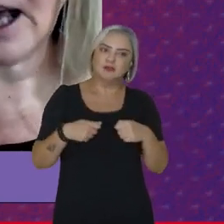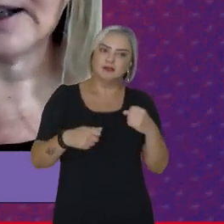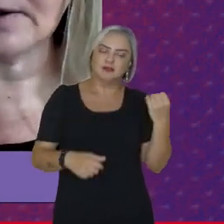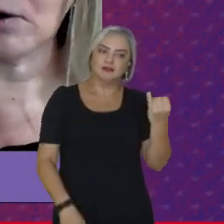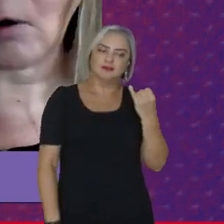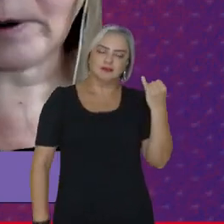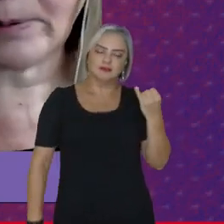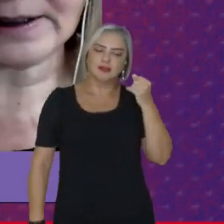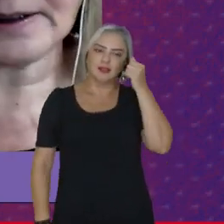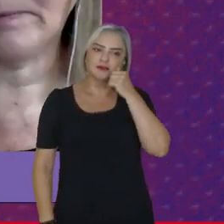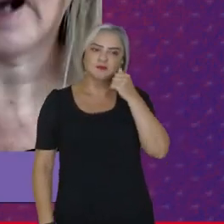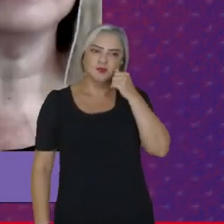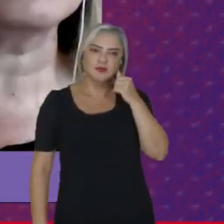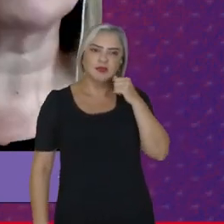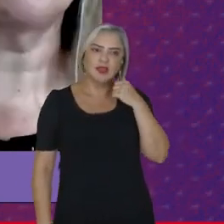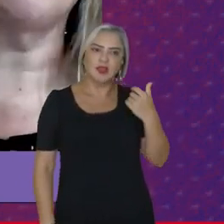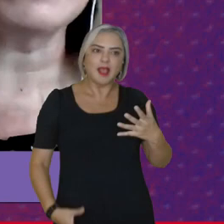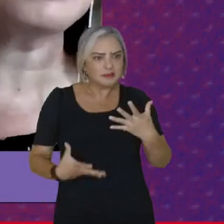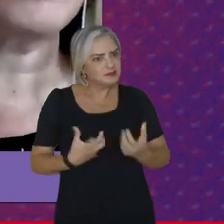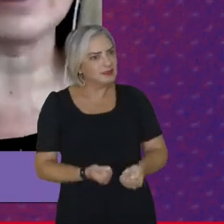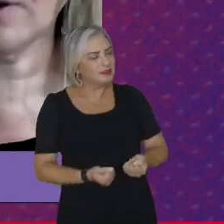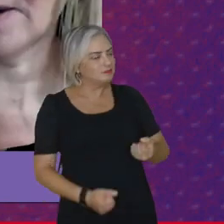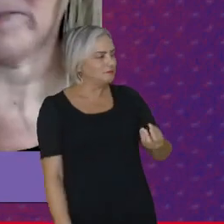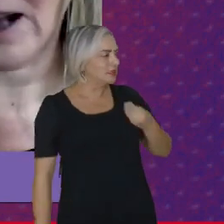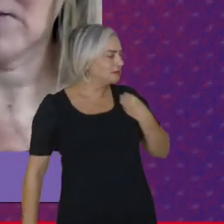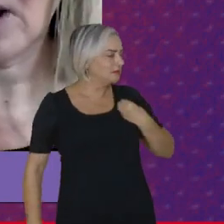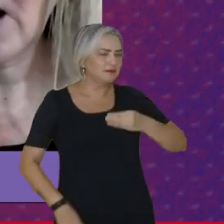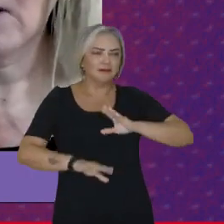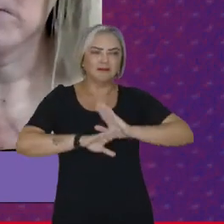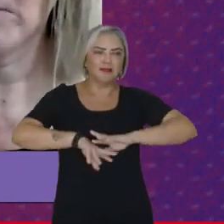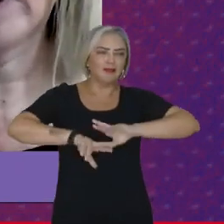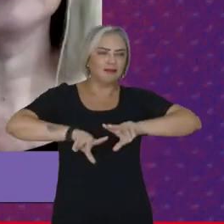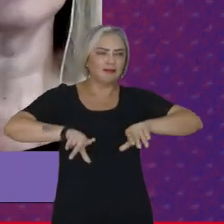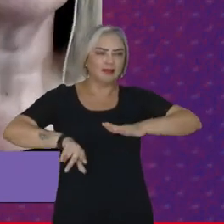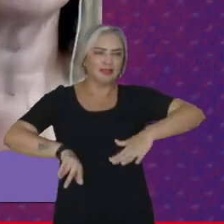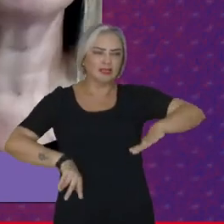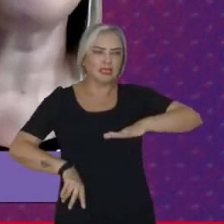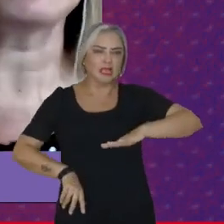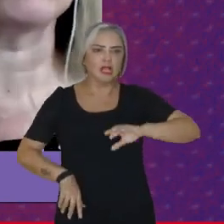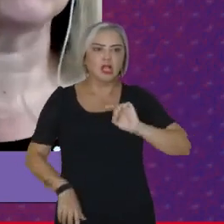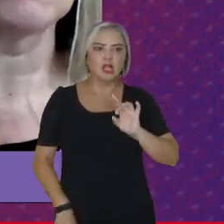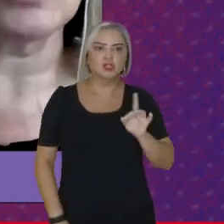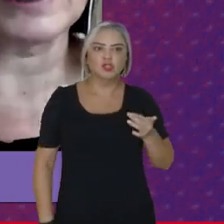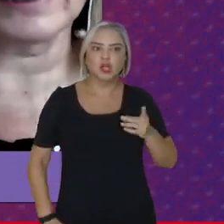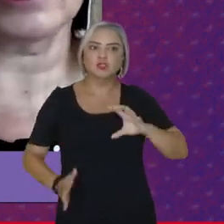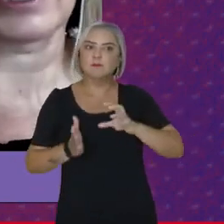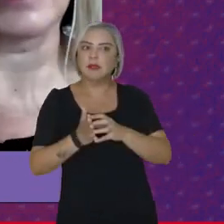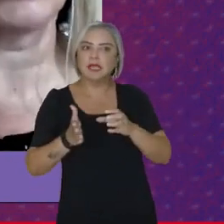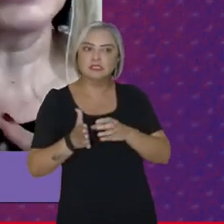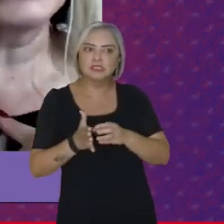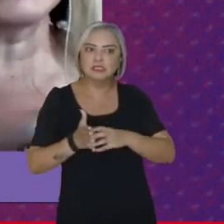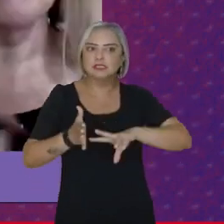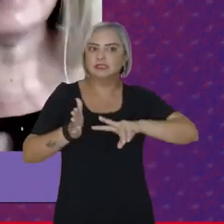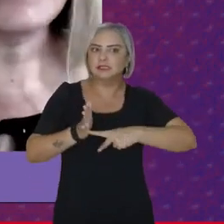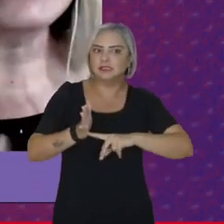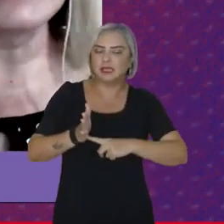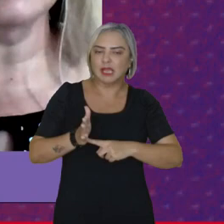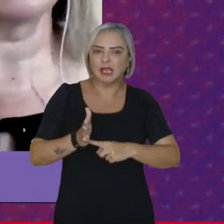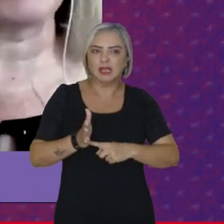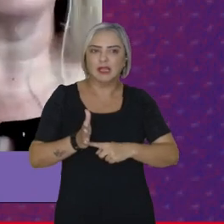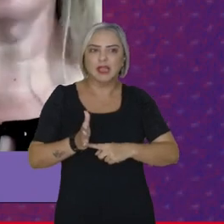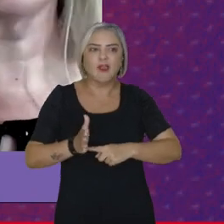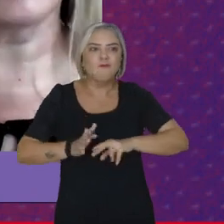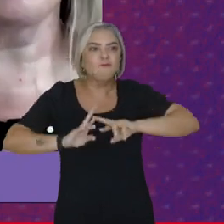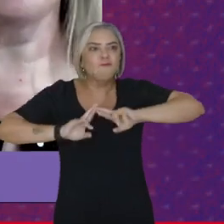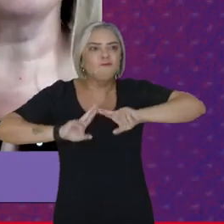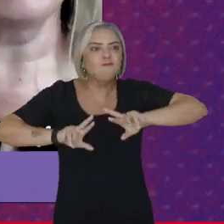que as mulheres topem participar nos mais diversos espaços. Eu não estou falando aqui só de partido ou só de sindicato, são